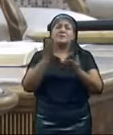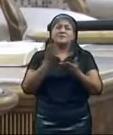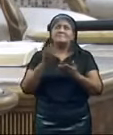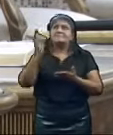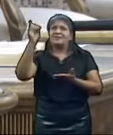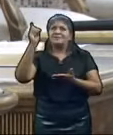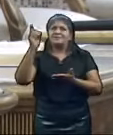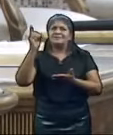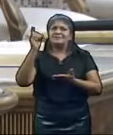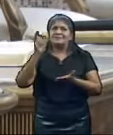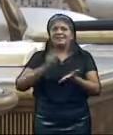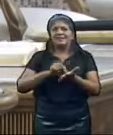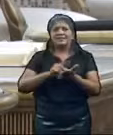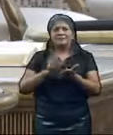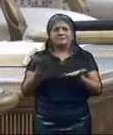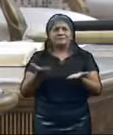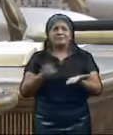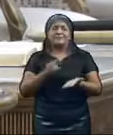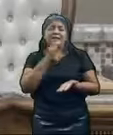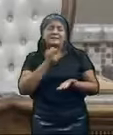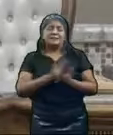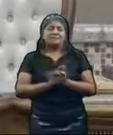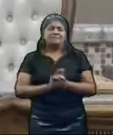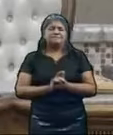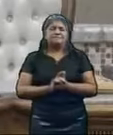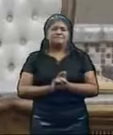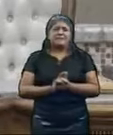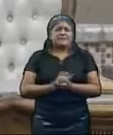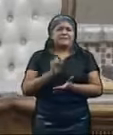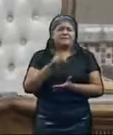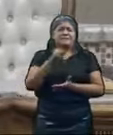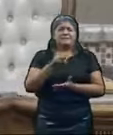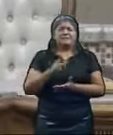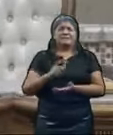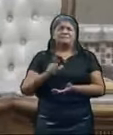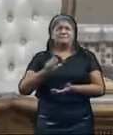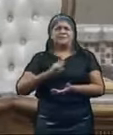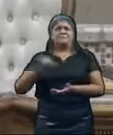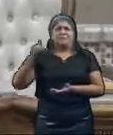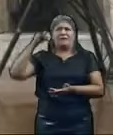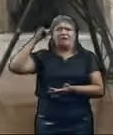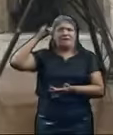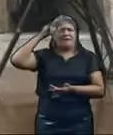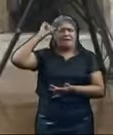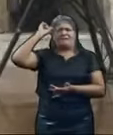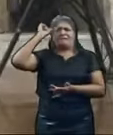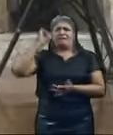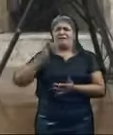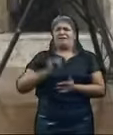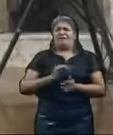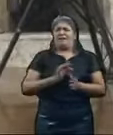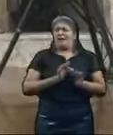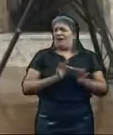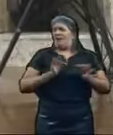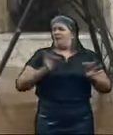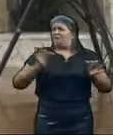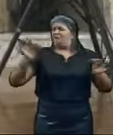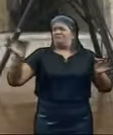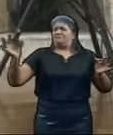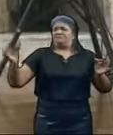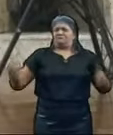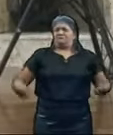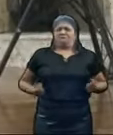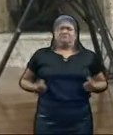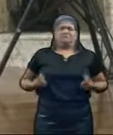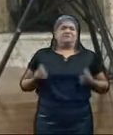feliz né feliz o rico era o pensamento reinante até hoje essa linha filosófica e às vezes